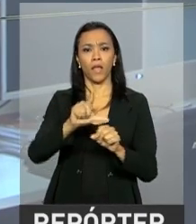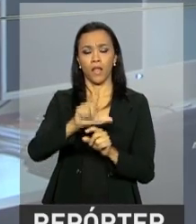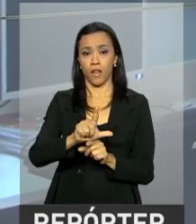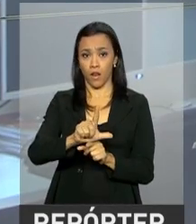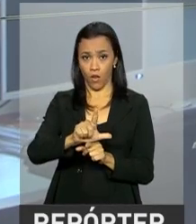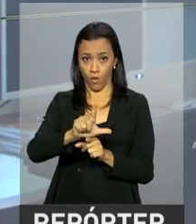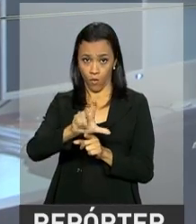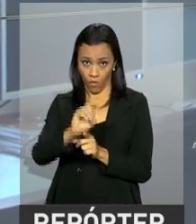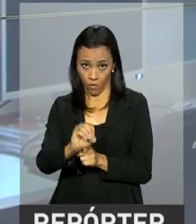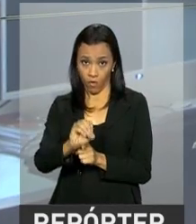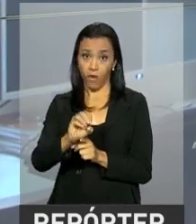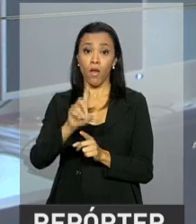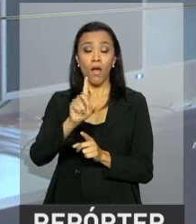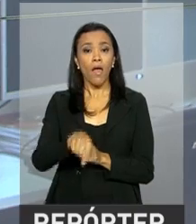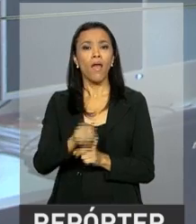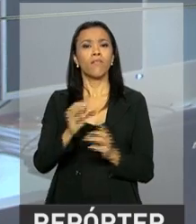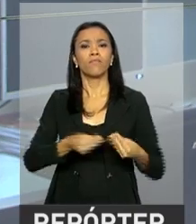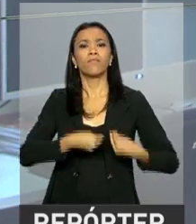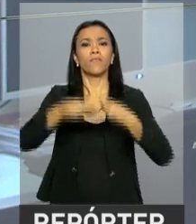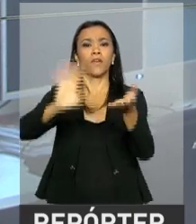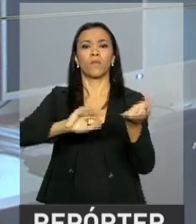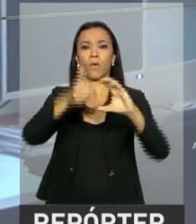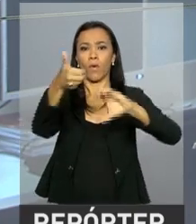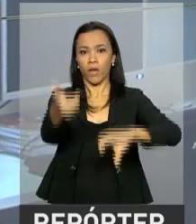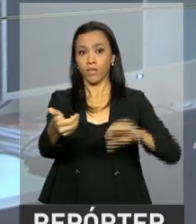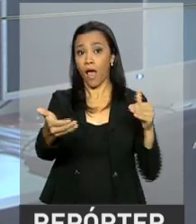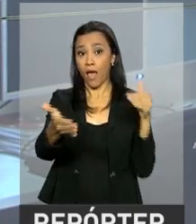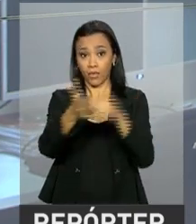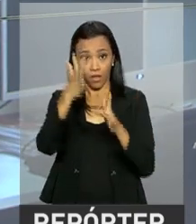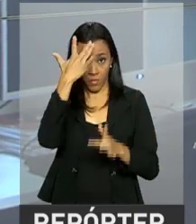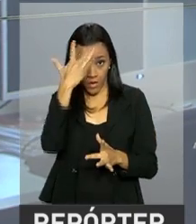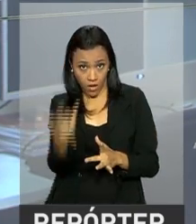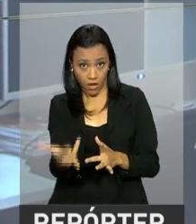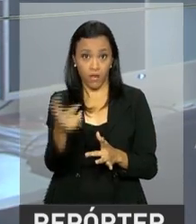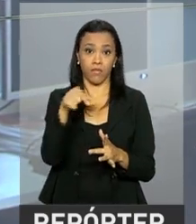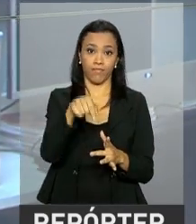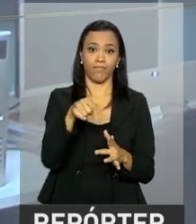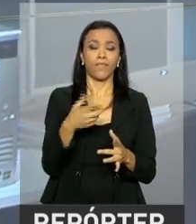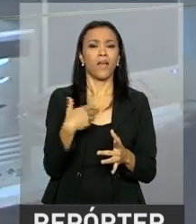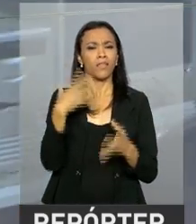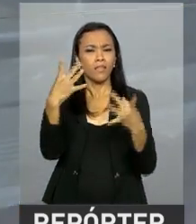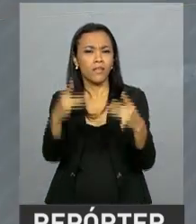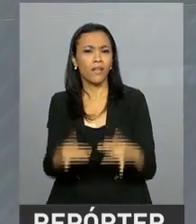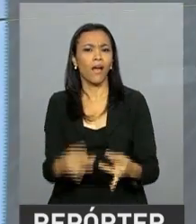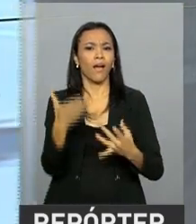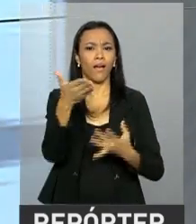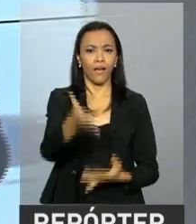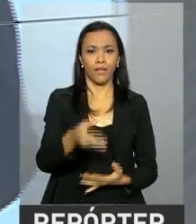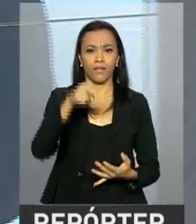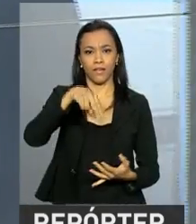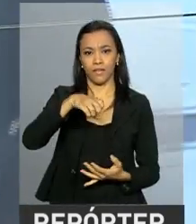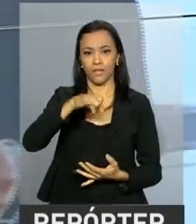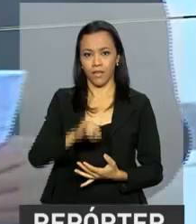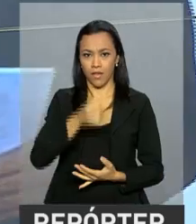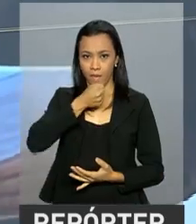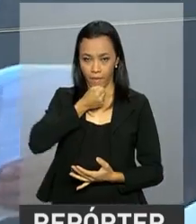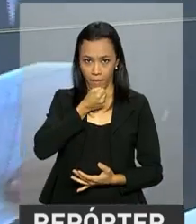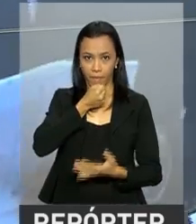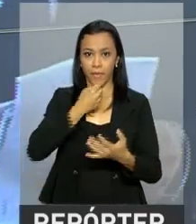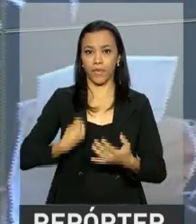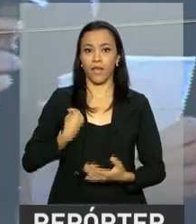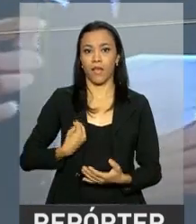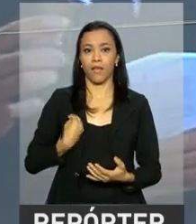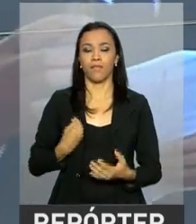2017 deve ser enviado ao congresso nacional até amanhã vamos saber os detalhes ao vivo com Nei Pereira que está lá na Explanada dos